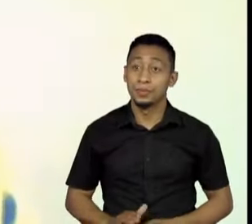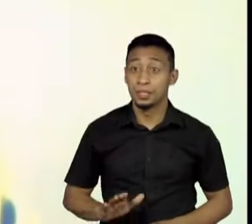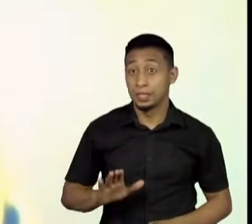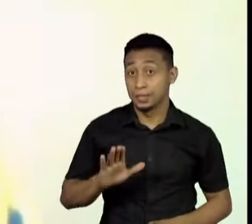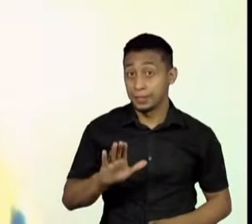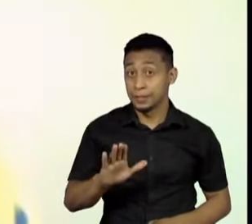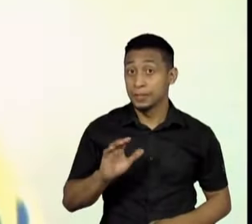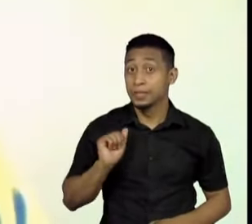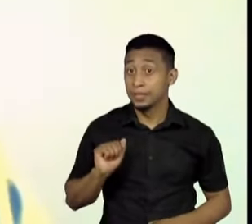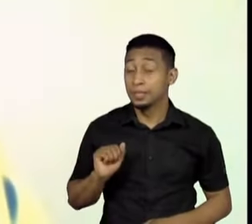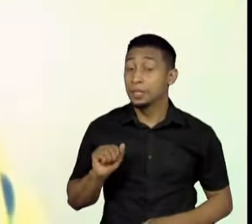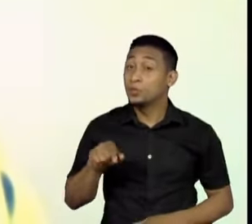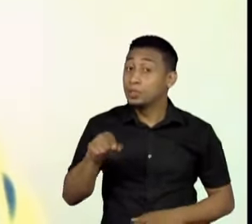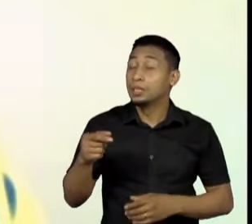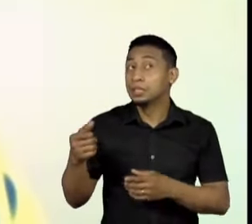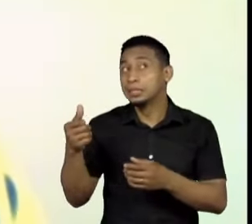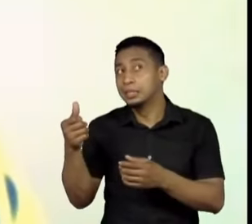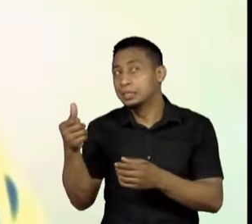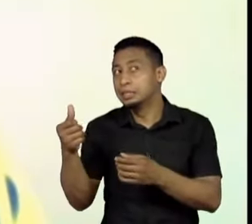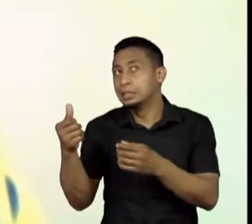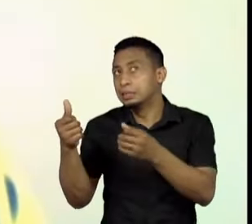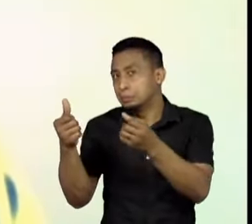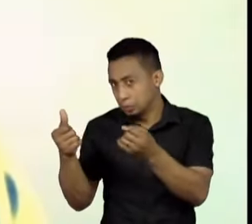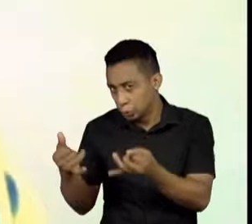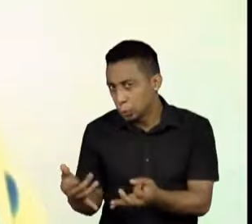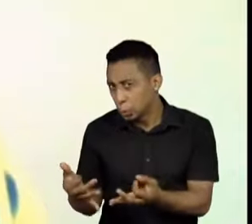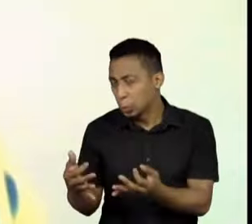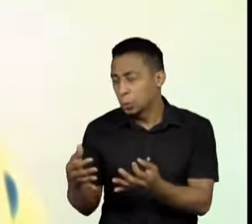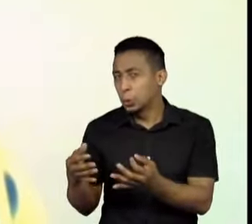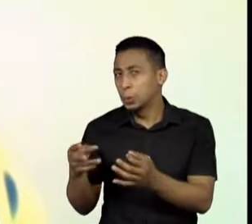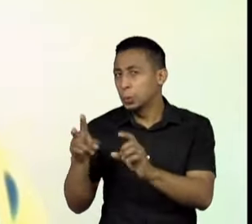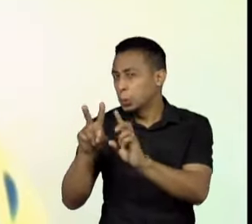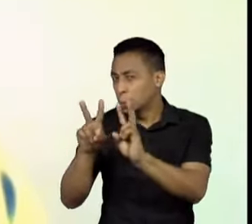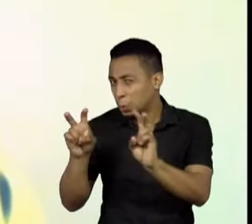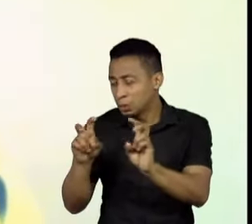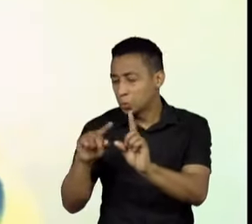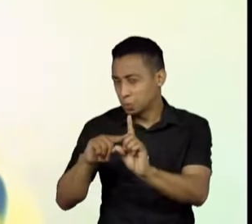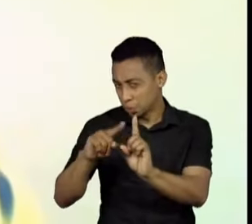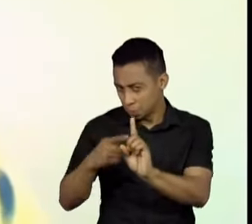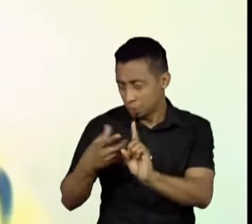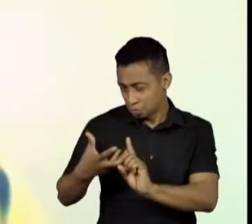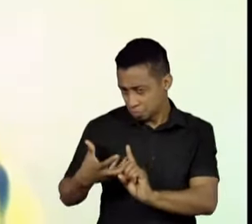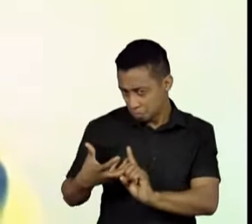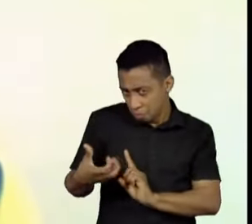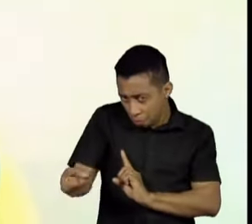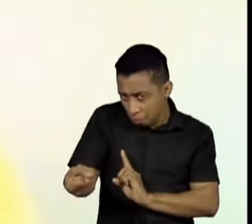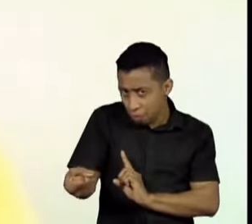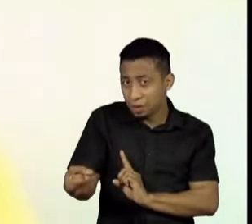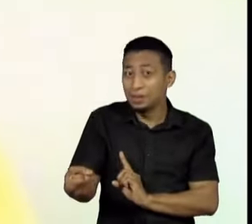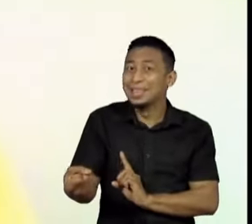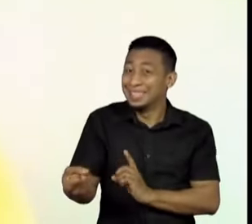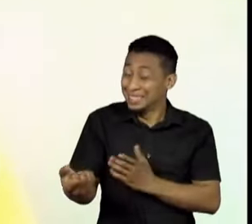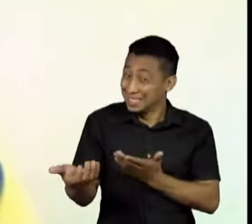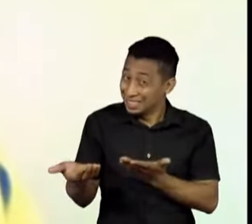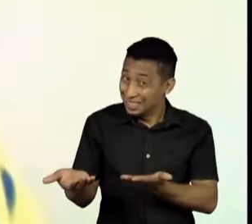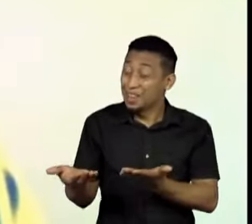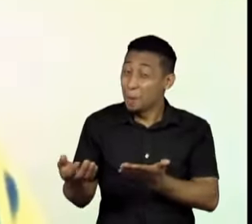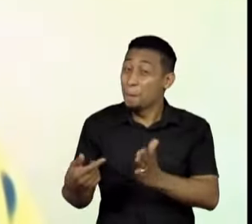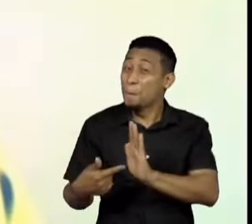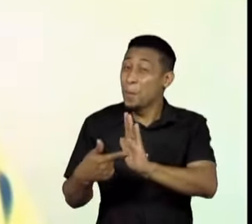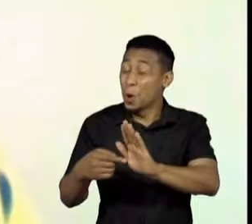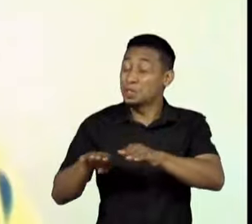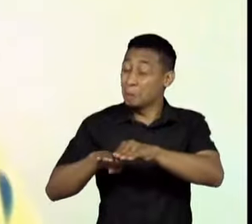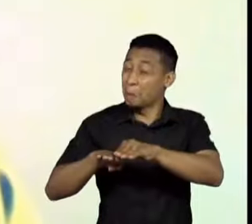Talvez, Pedro, você esteja falando justamente do que marca, né? Inclusive, muito uma diferença de